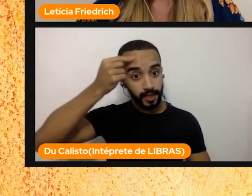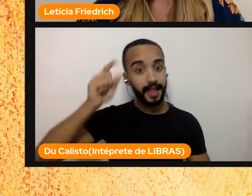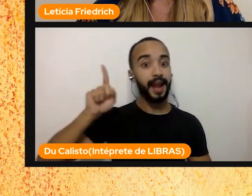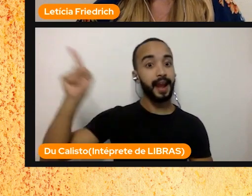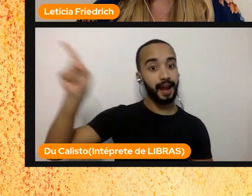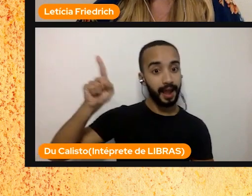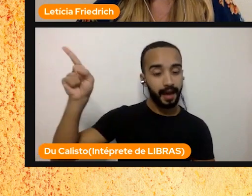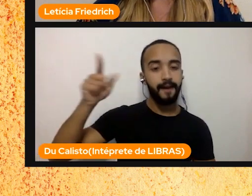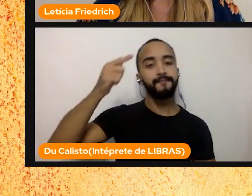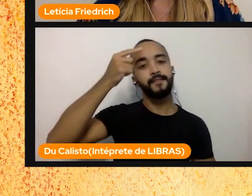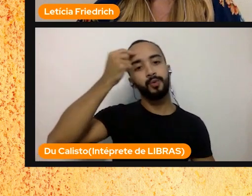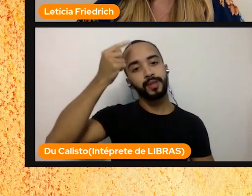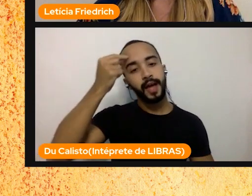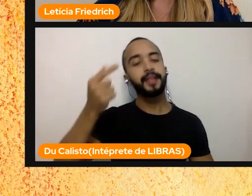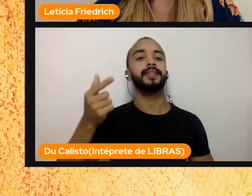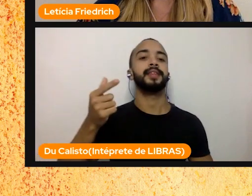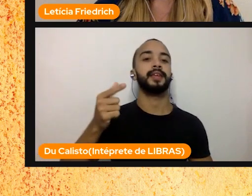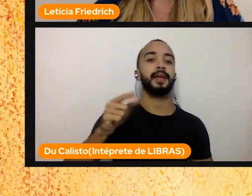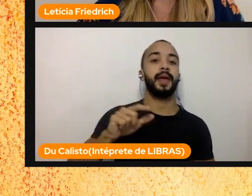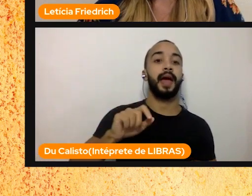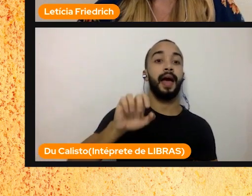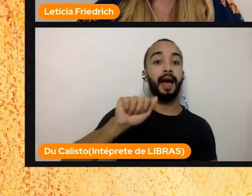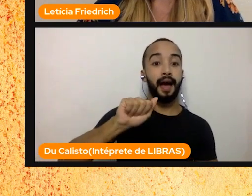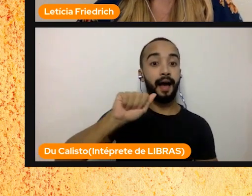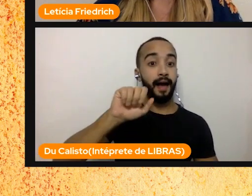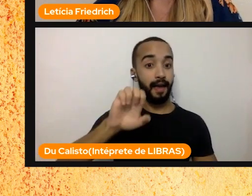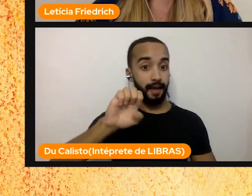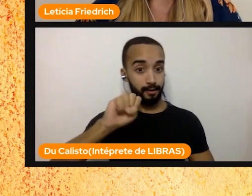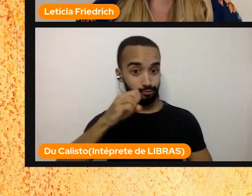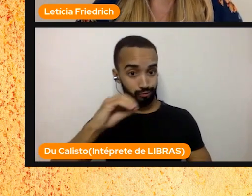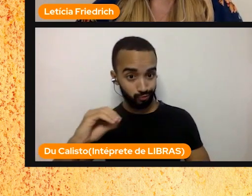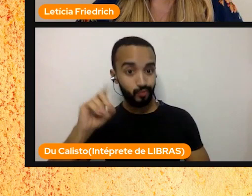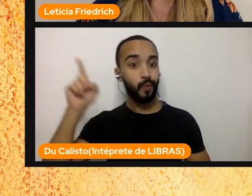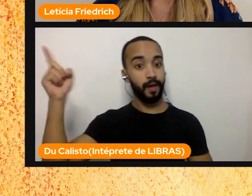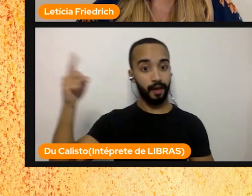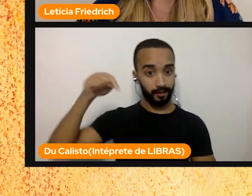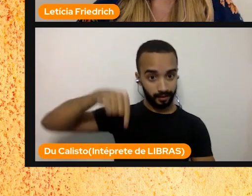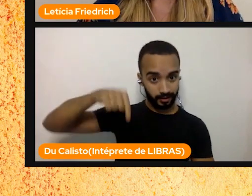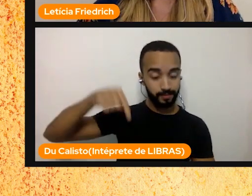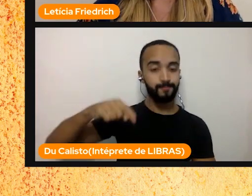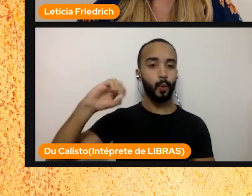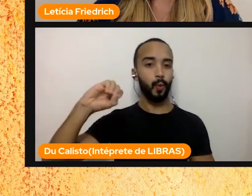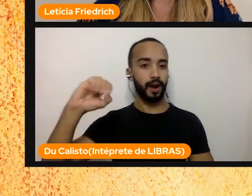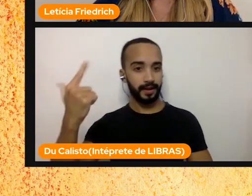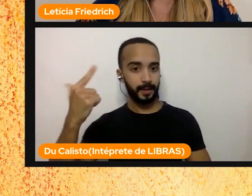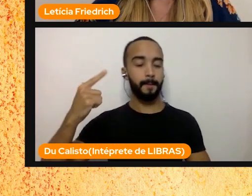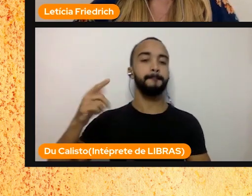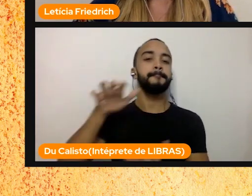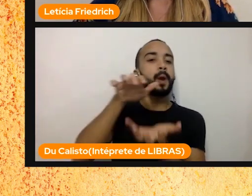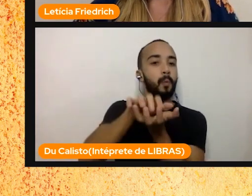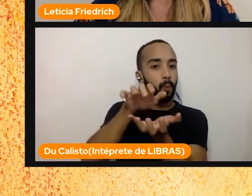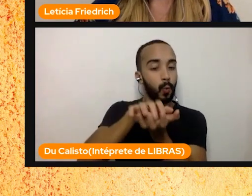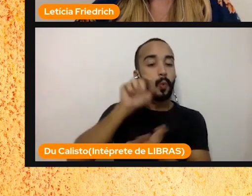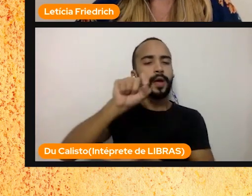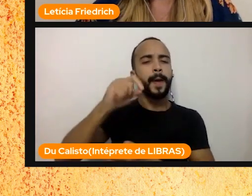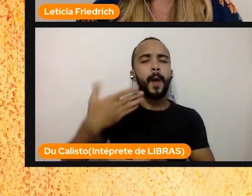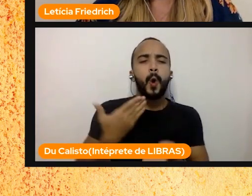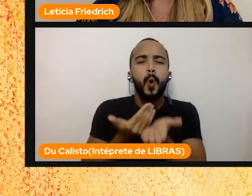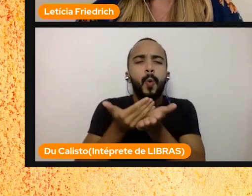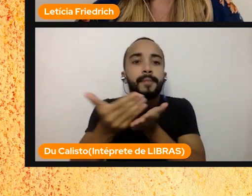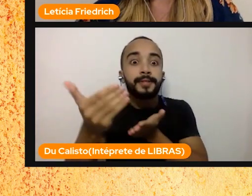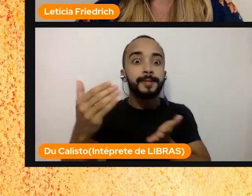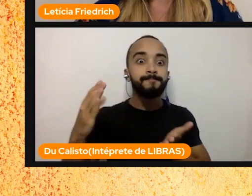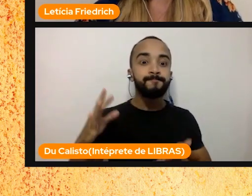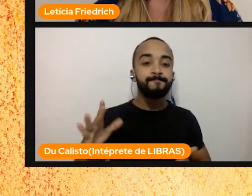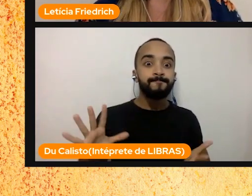Melo, que fica aqui em Olinda, né, em Pernambuco. E aí eu fui fazer o curso, fiz, e aí ao longo do curso eu comecei a me apaixonar completamente por